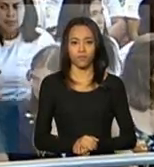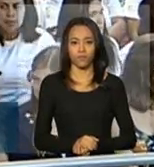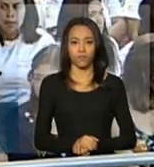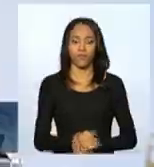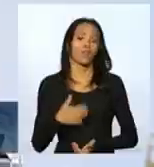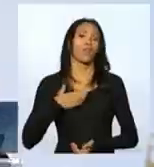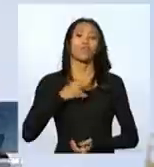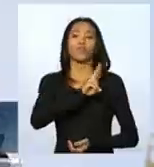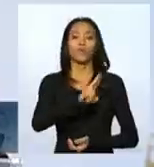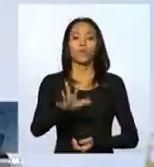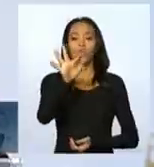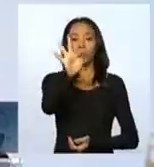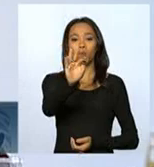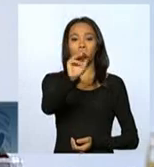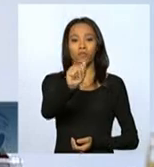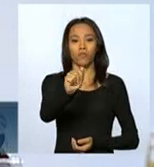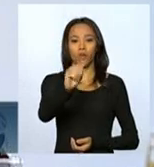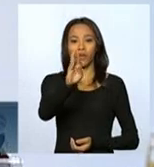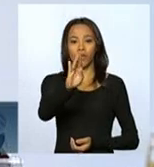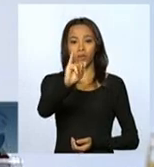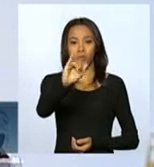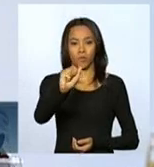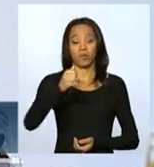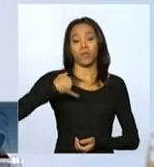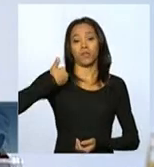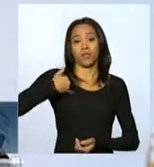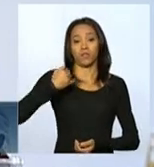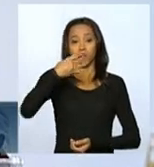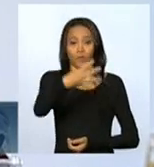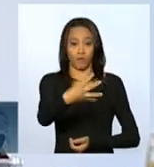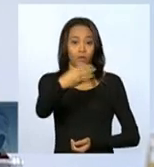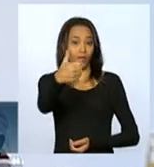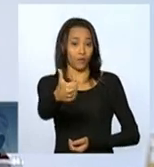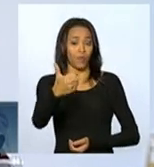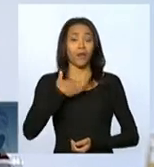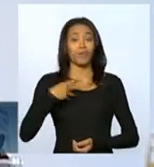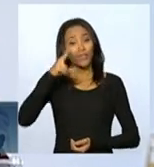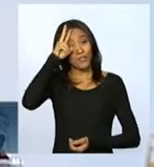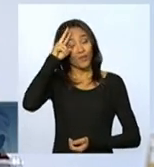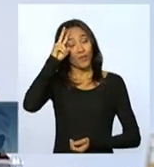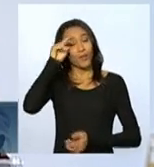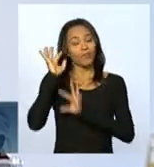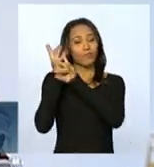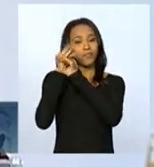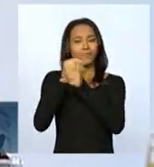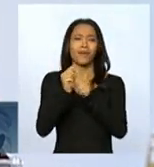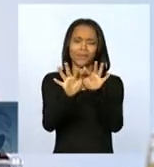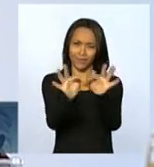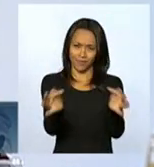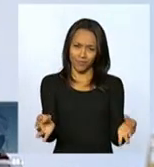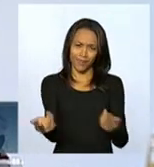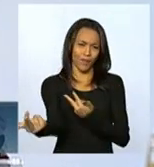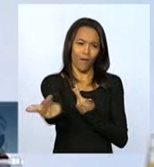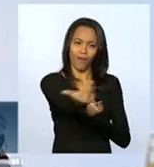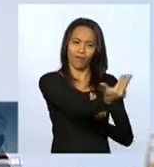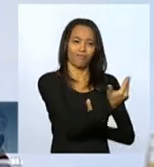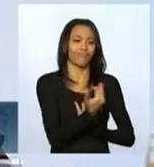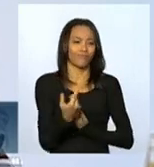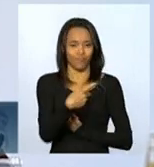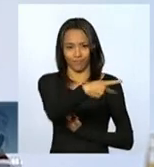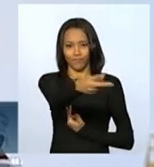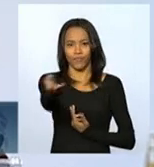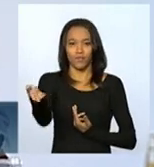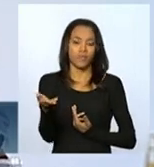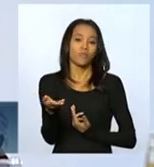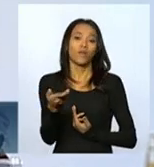Meu nome é Fábio, eu tenho 41 anos. Minha história é muito simples, como a de todos nós brasileiros.